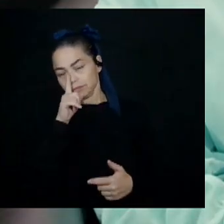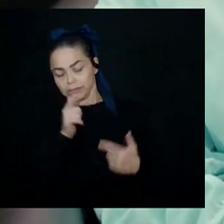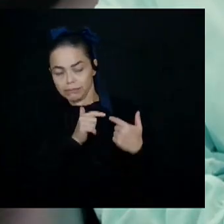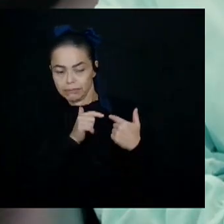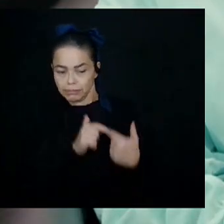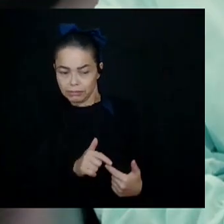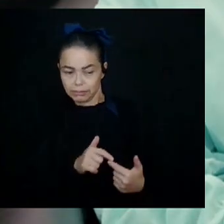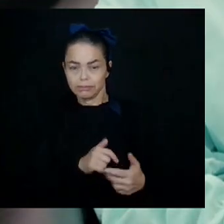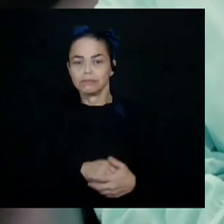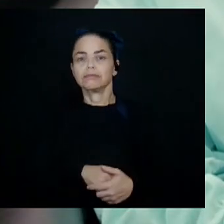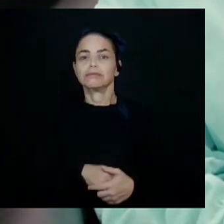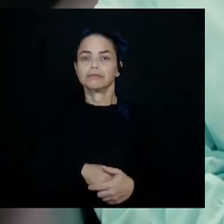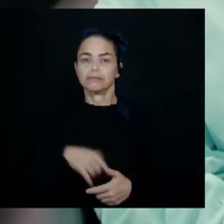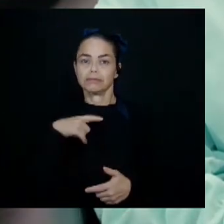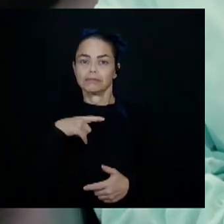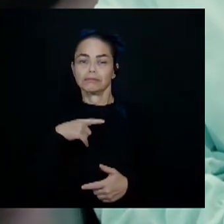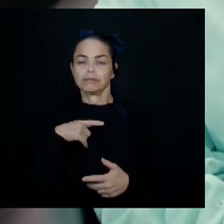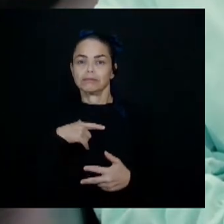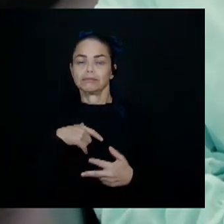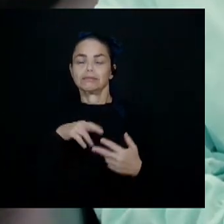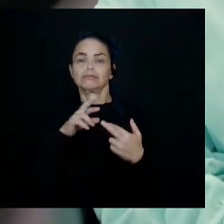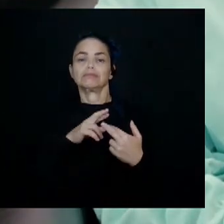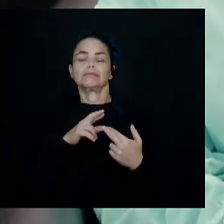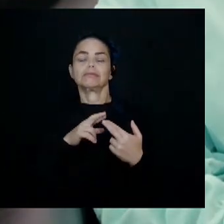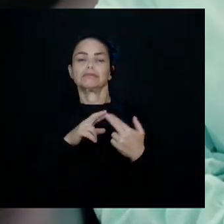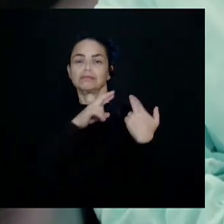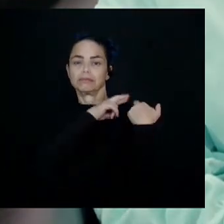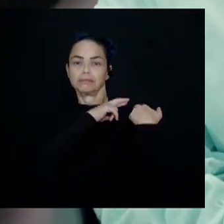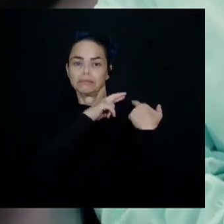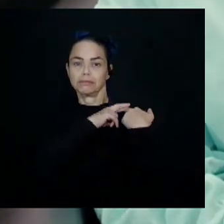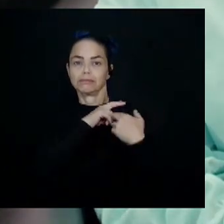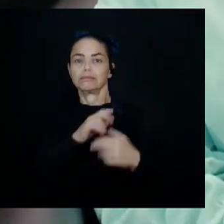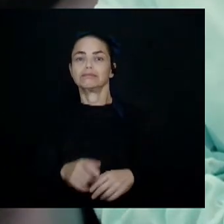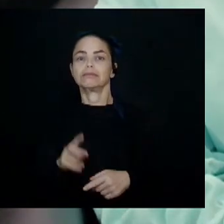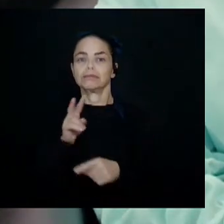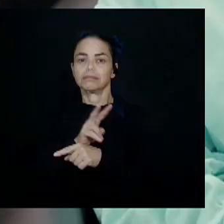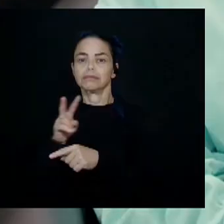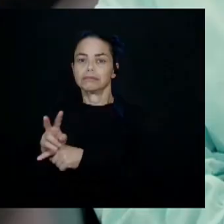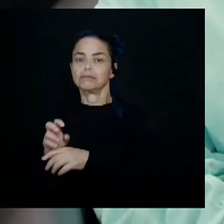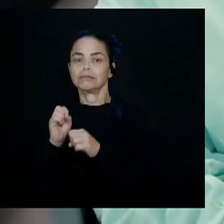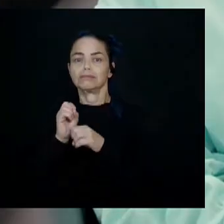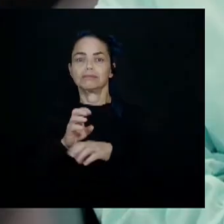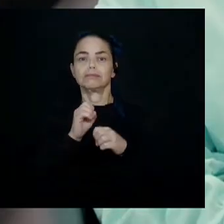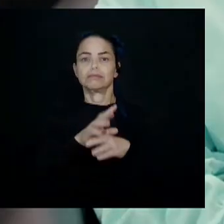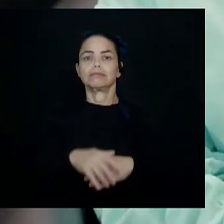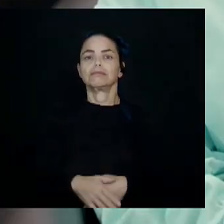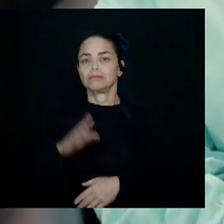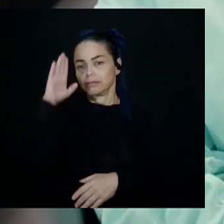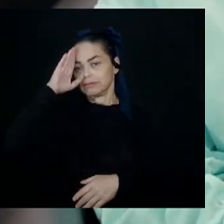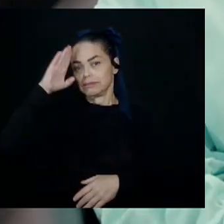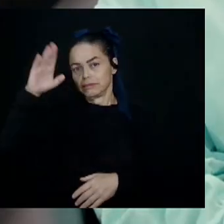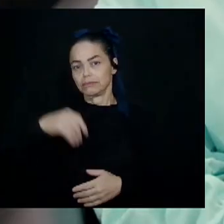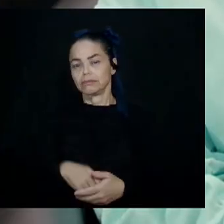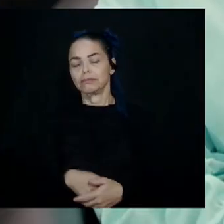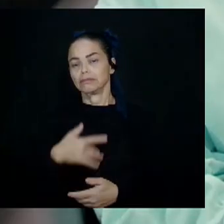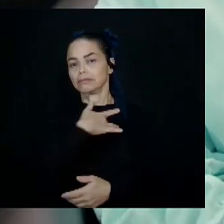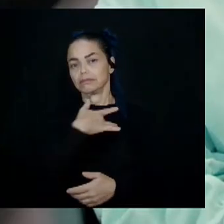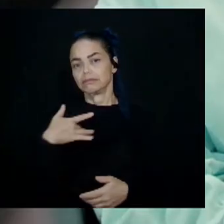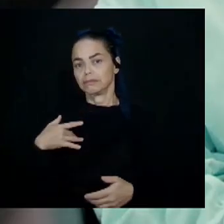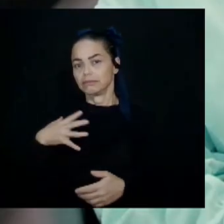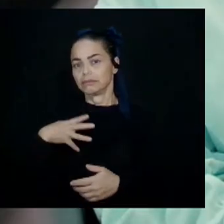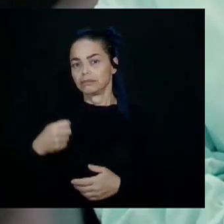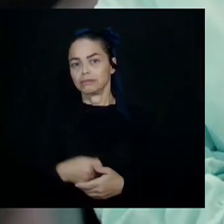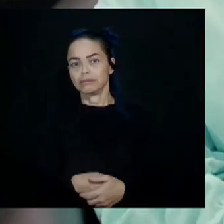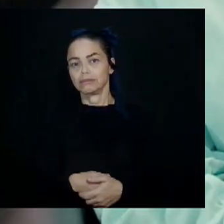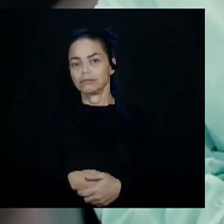é ter responsabilidade na formação, na educação e principalmente na saúde dos seus filhos.